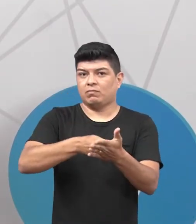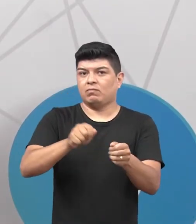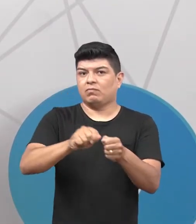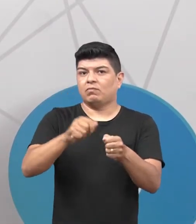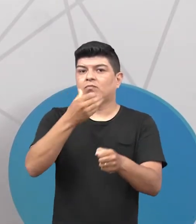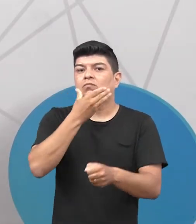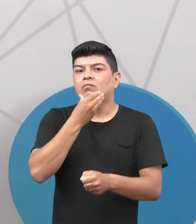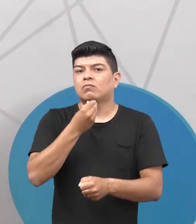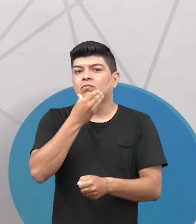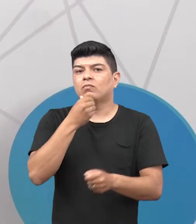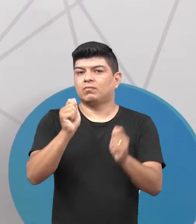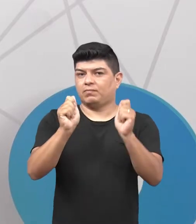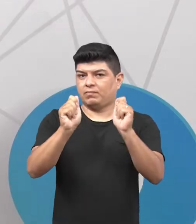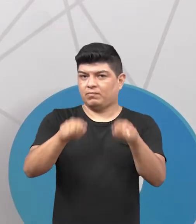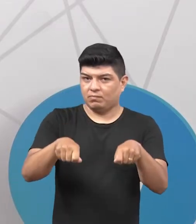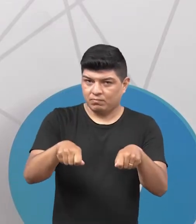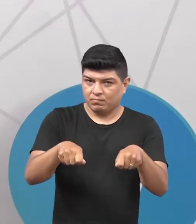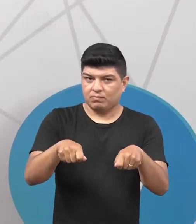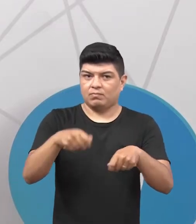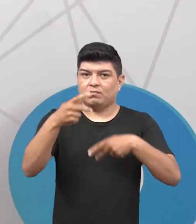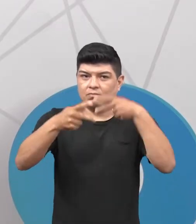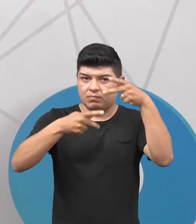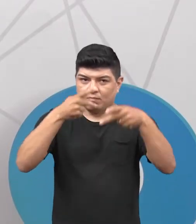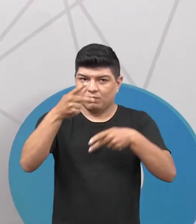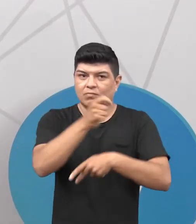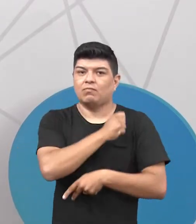para que o homem possa filosofar.